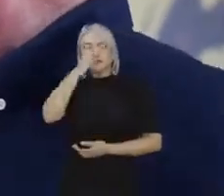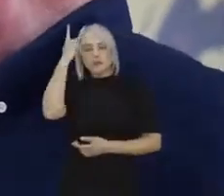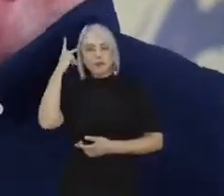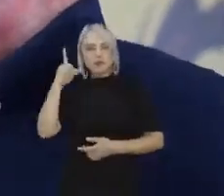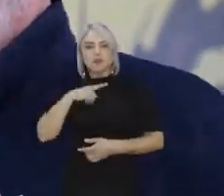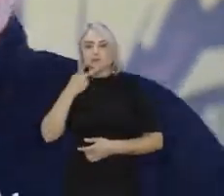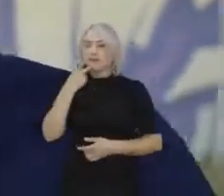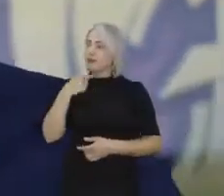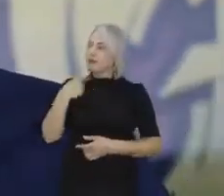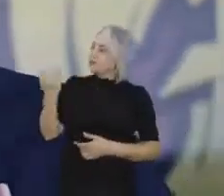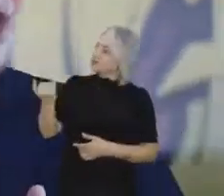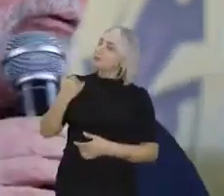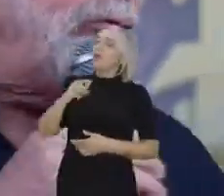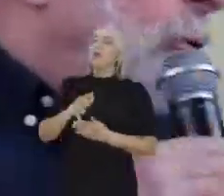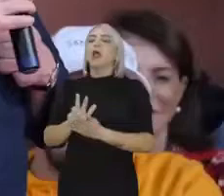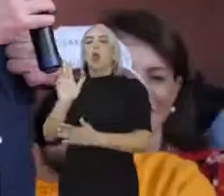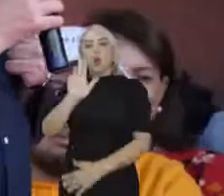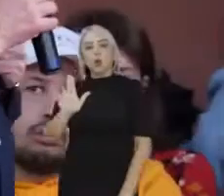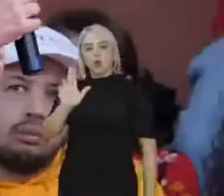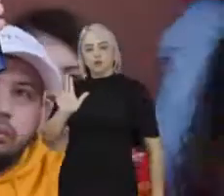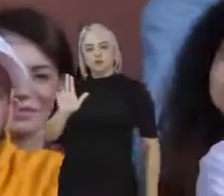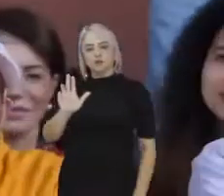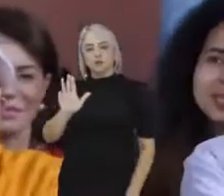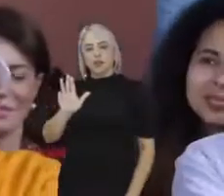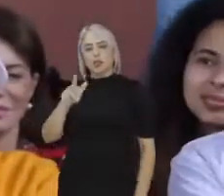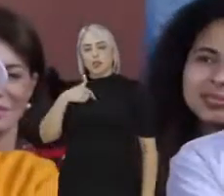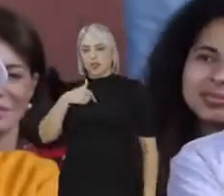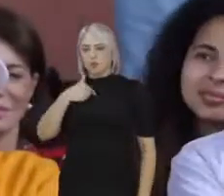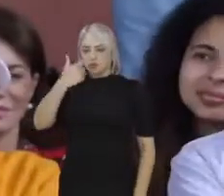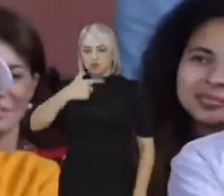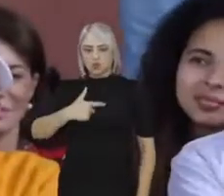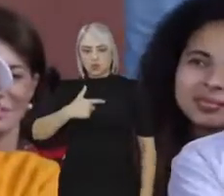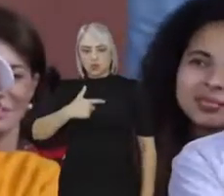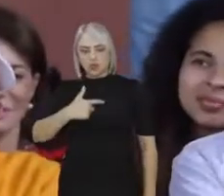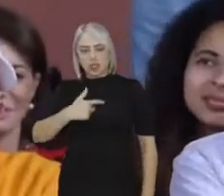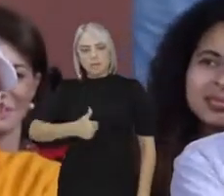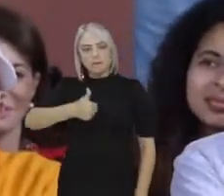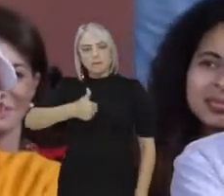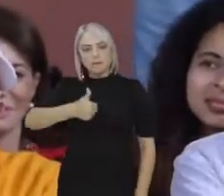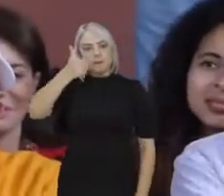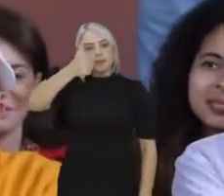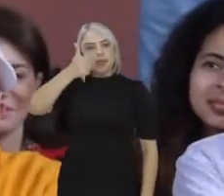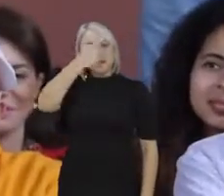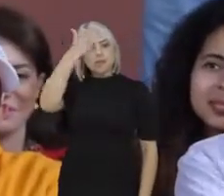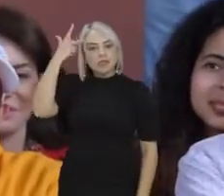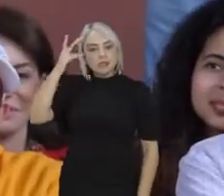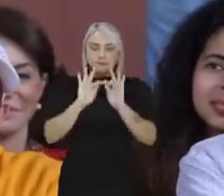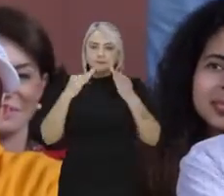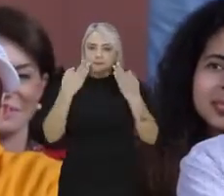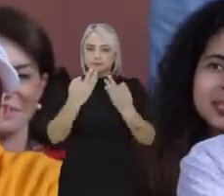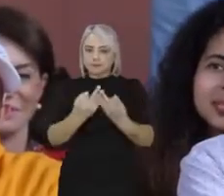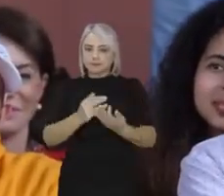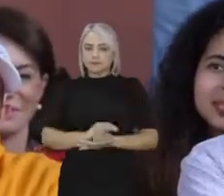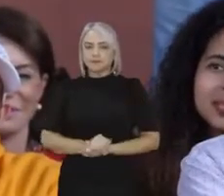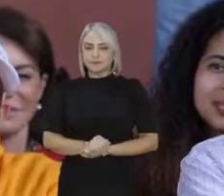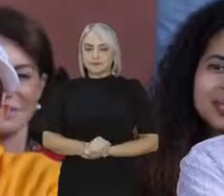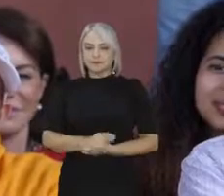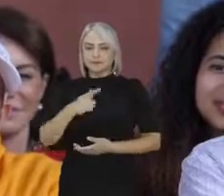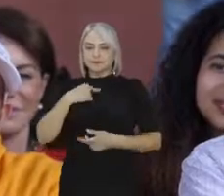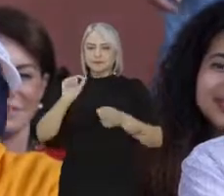mim: ô Lula, eu sou a primeira pessoa da minha família que fez